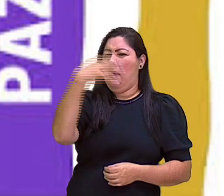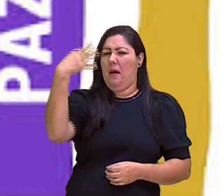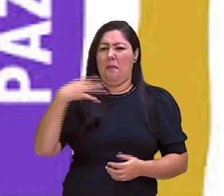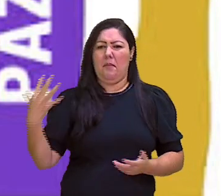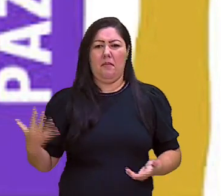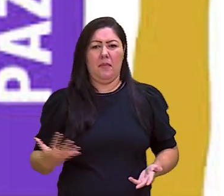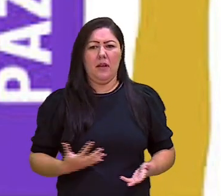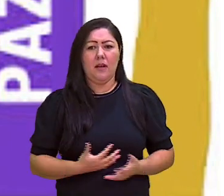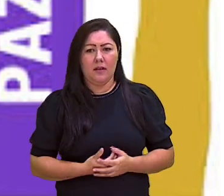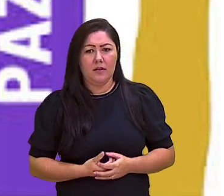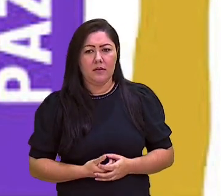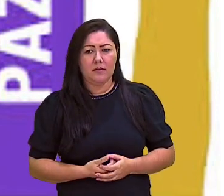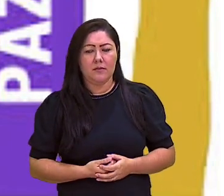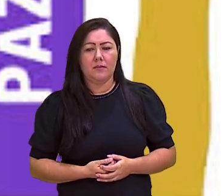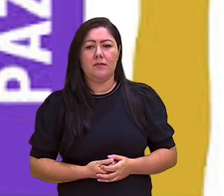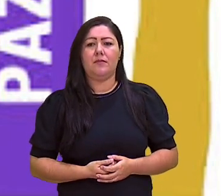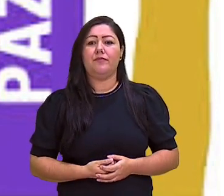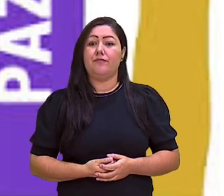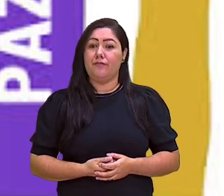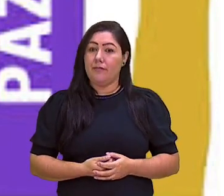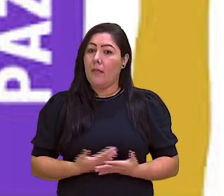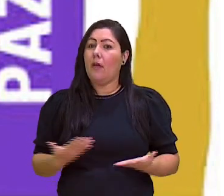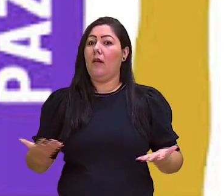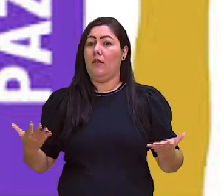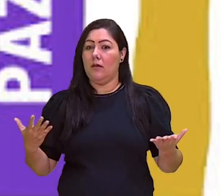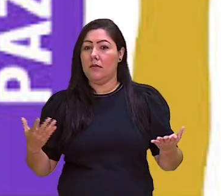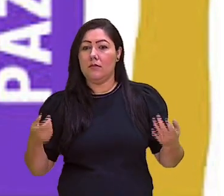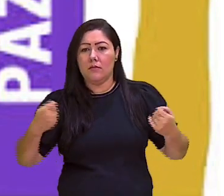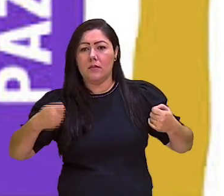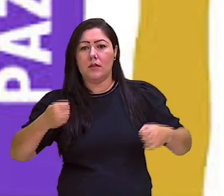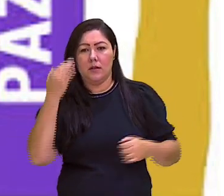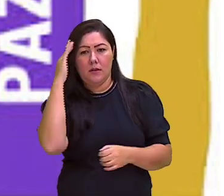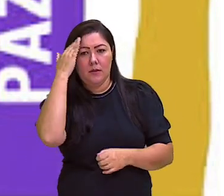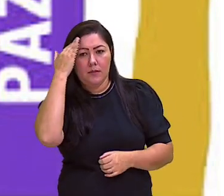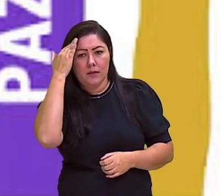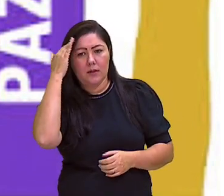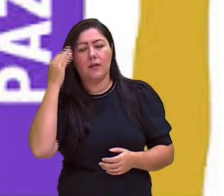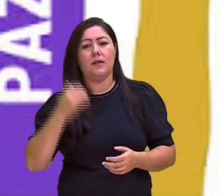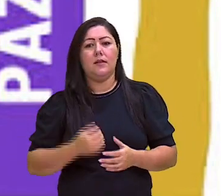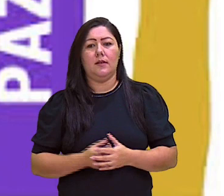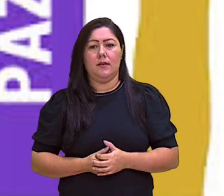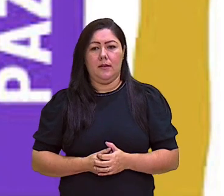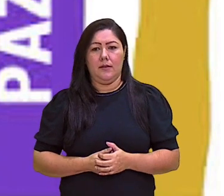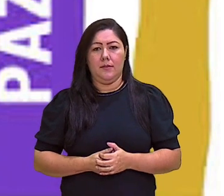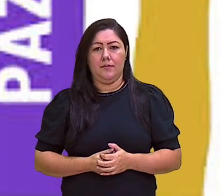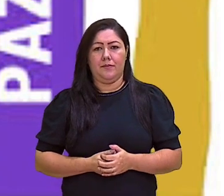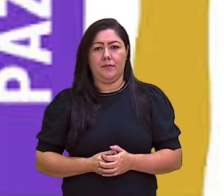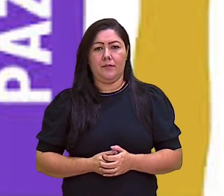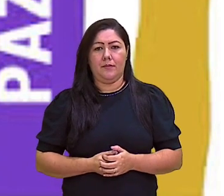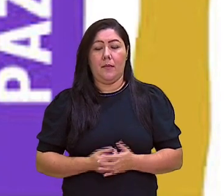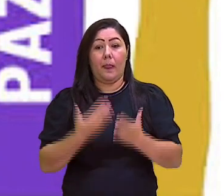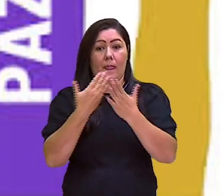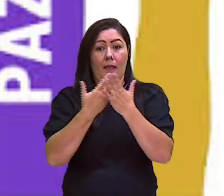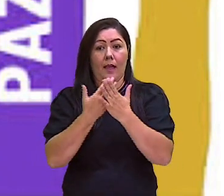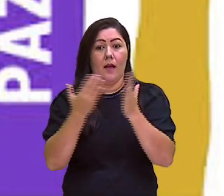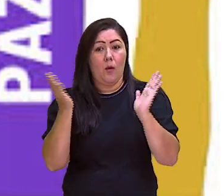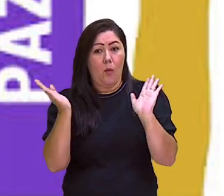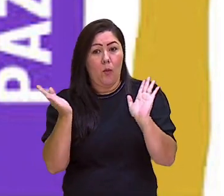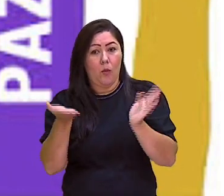submissão, de opressão. É por isso que nós precisamos entender. Esse estudo de hoje, ele